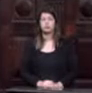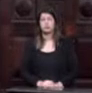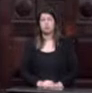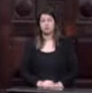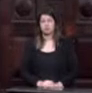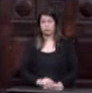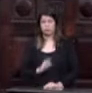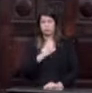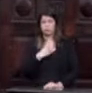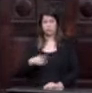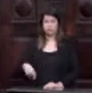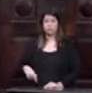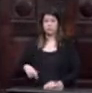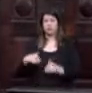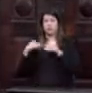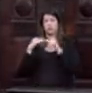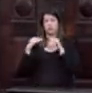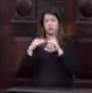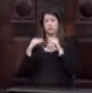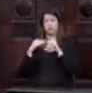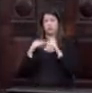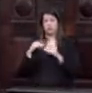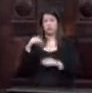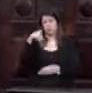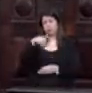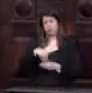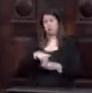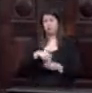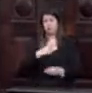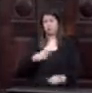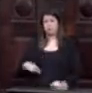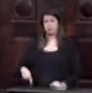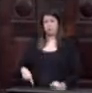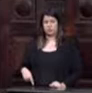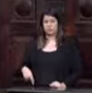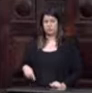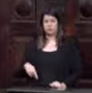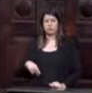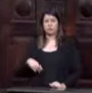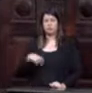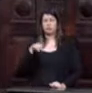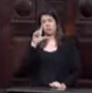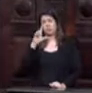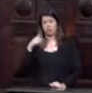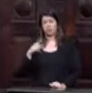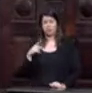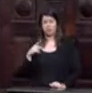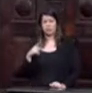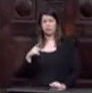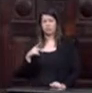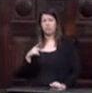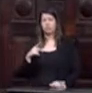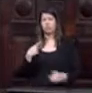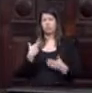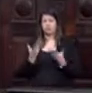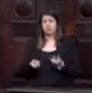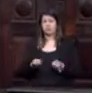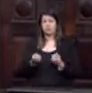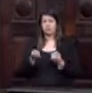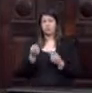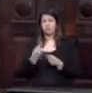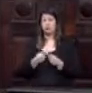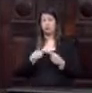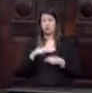Senhor presidente, eu vou acompanhar o voto do presidente da Comissão de Tributação, deputado Luiz Paulo, o voto favorável, mas